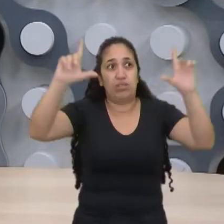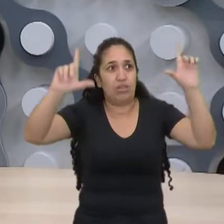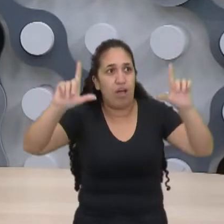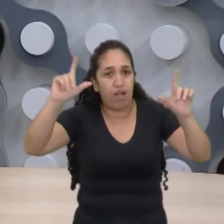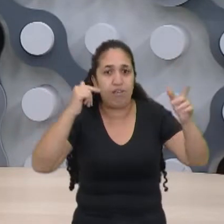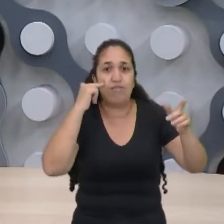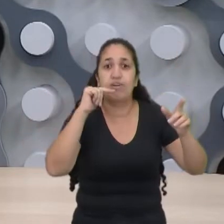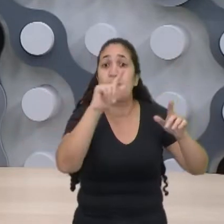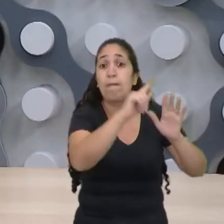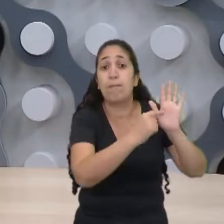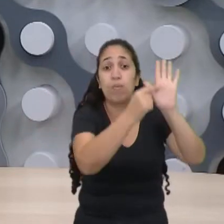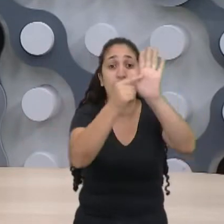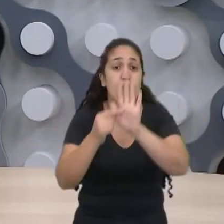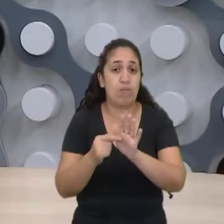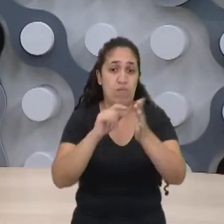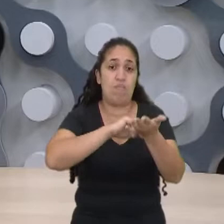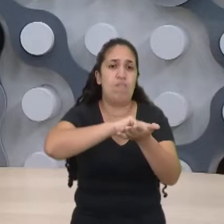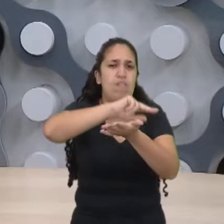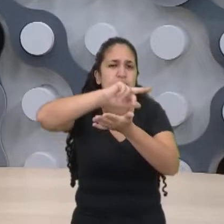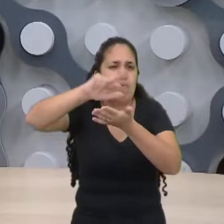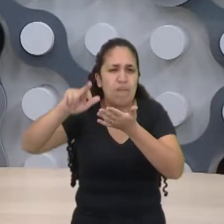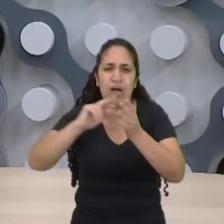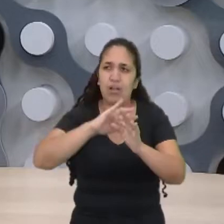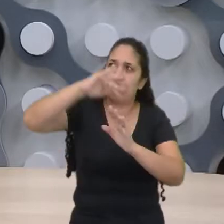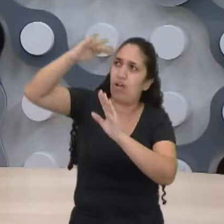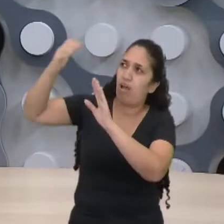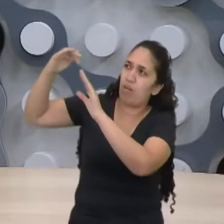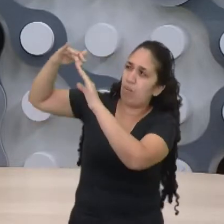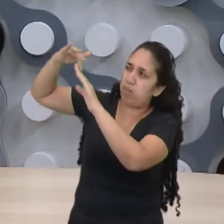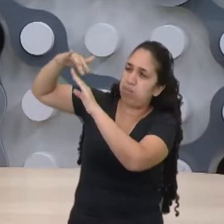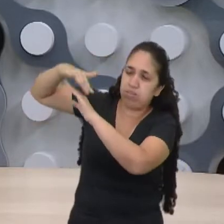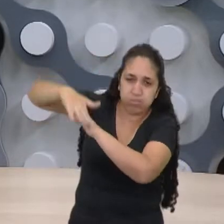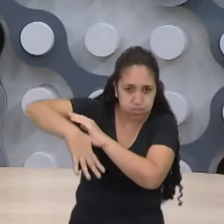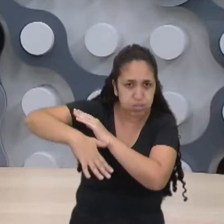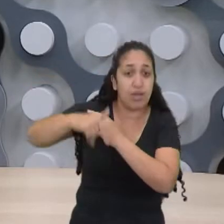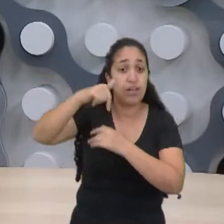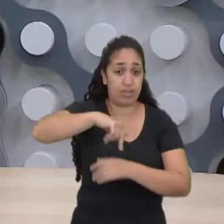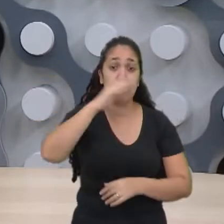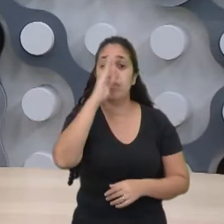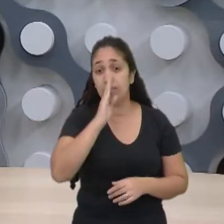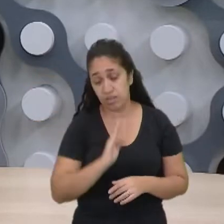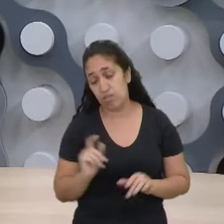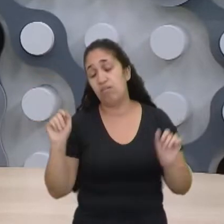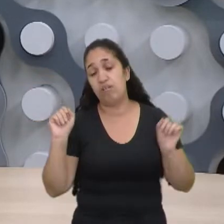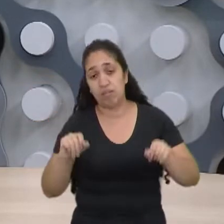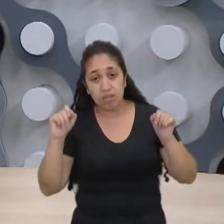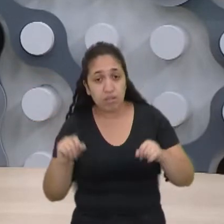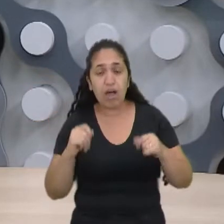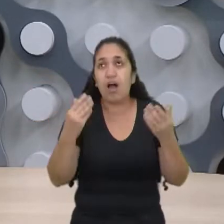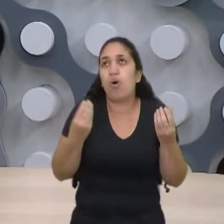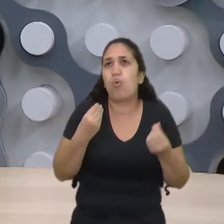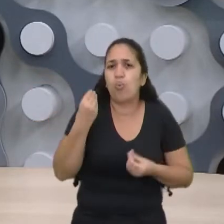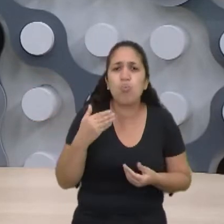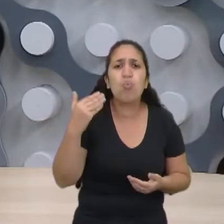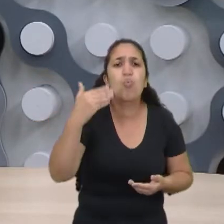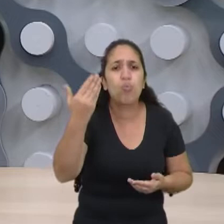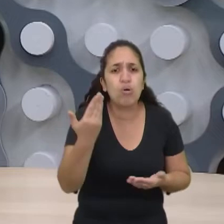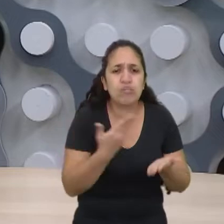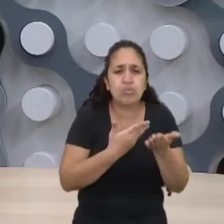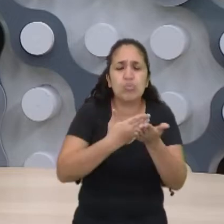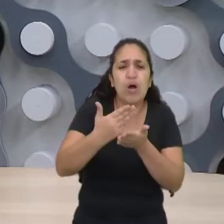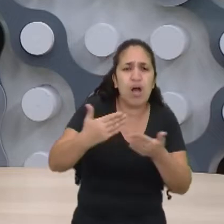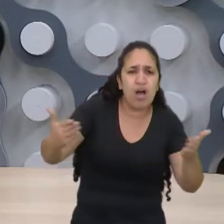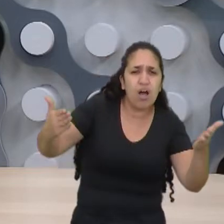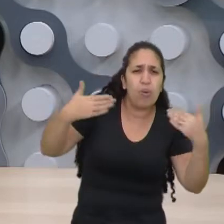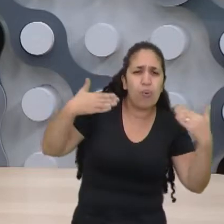né, na imprensa, mostrando aí vários escorregamentos, que aqui no Brasil pode acontecer principalmente no início, né, do verão,